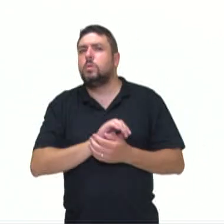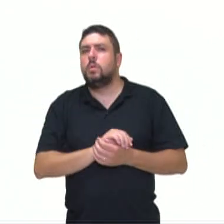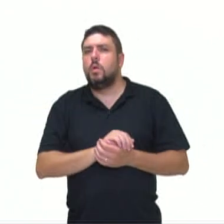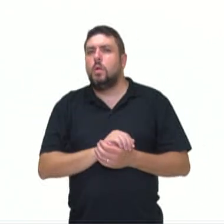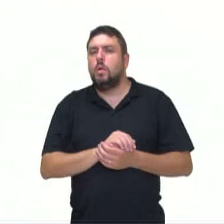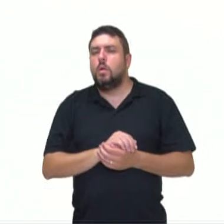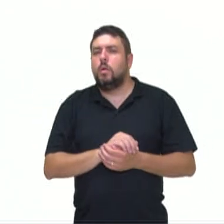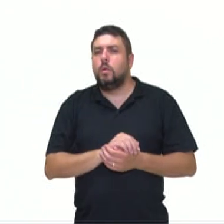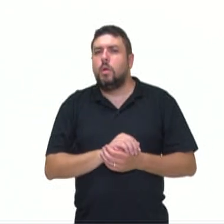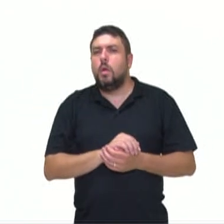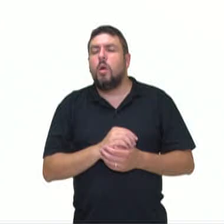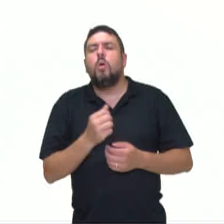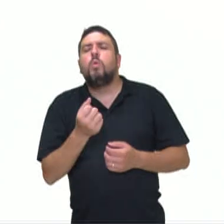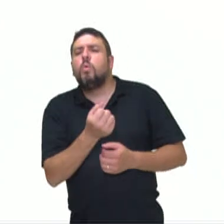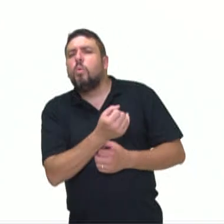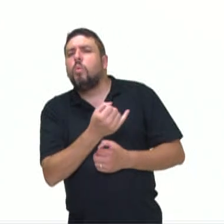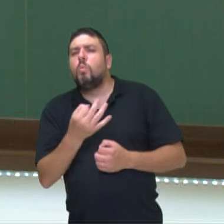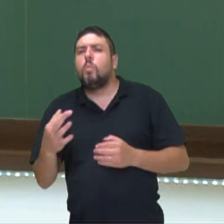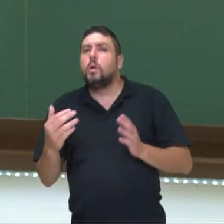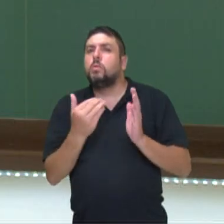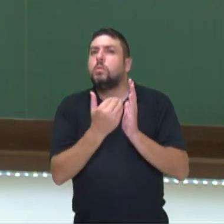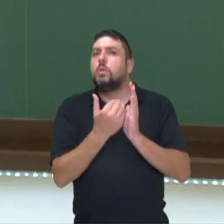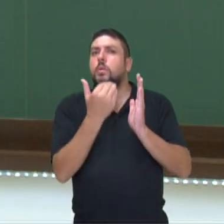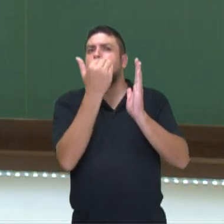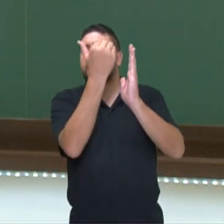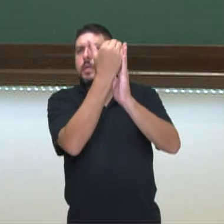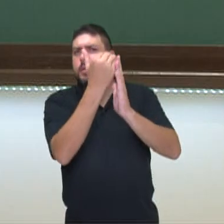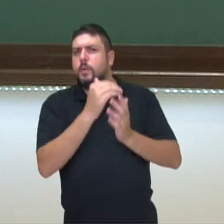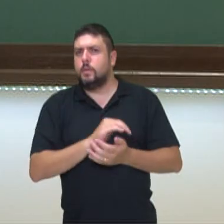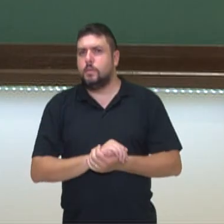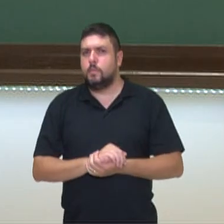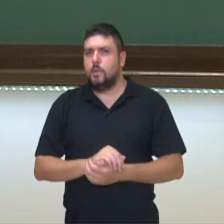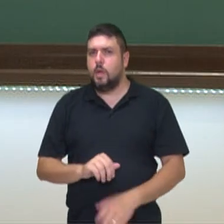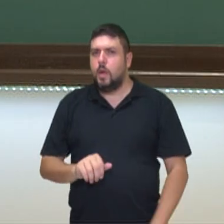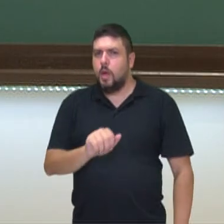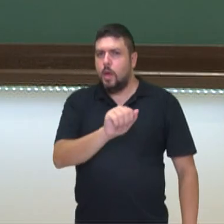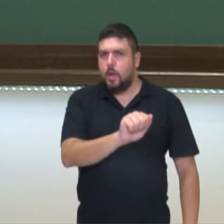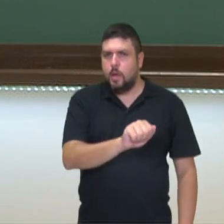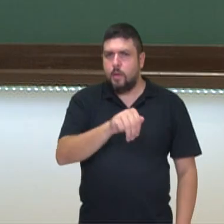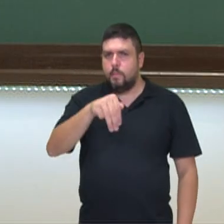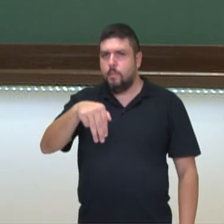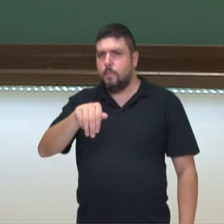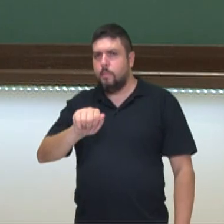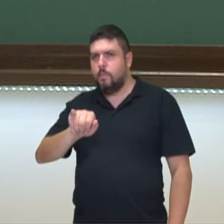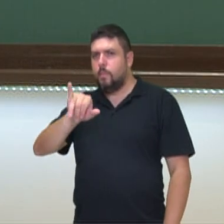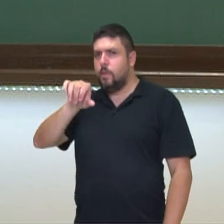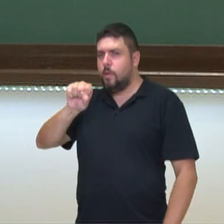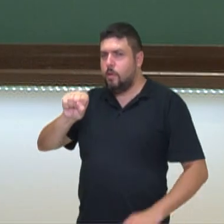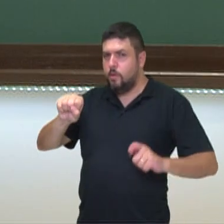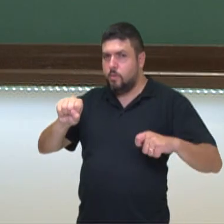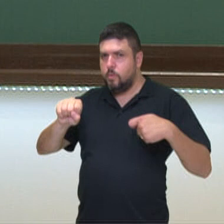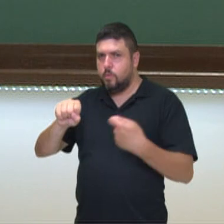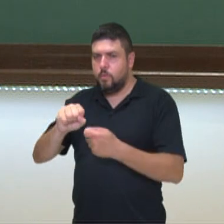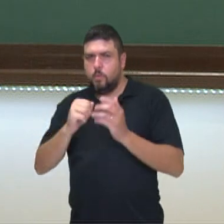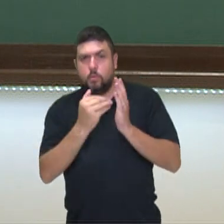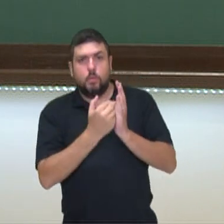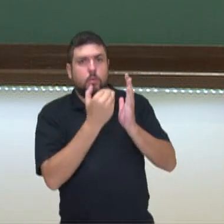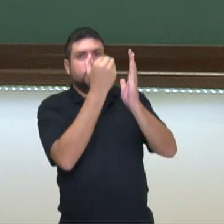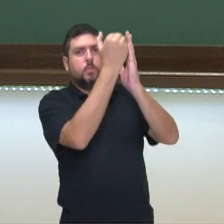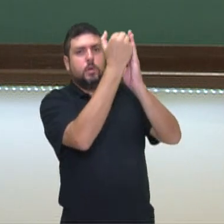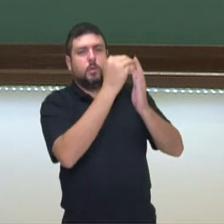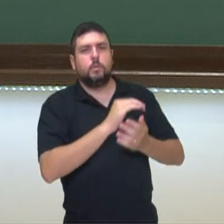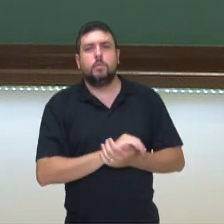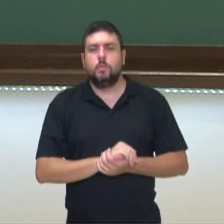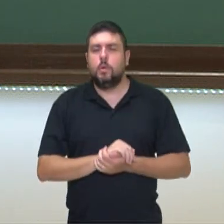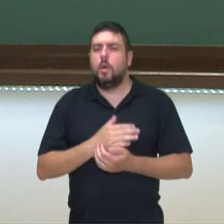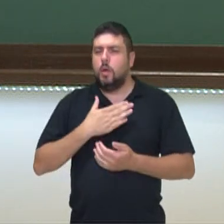e quantos participantes a mais? Guardem bem essa palavrinha, ó, a mais. É uma das ideias da subtração que a gente